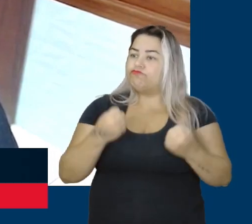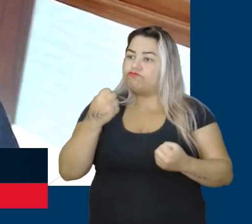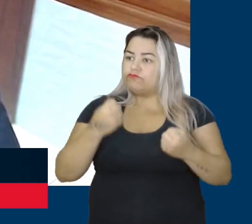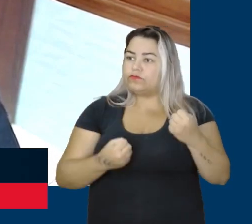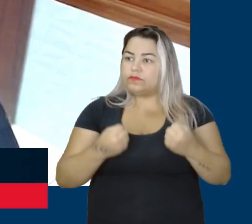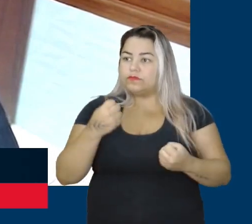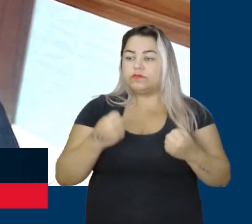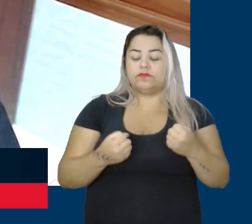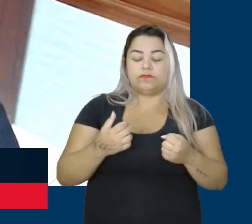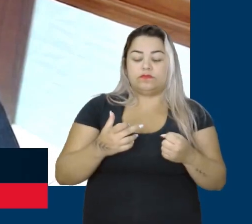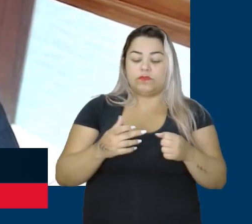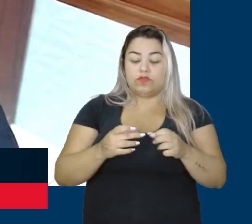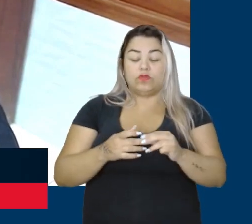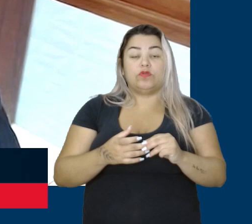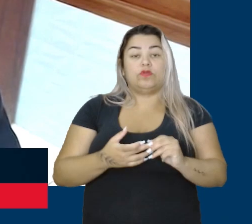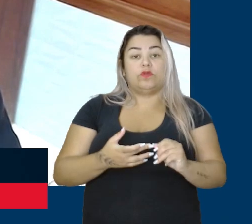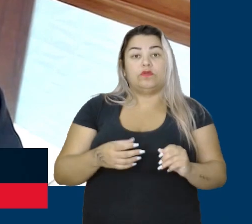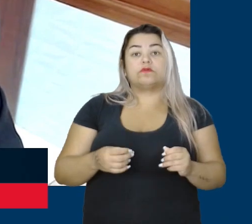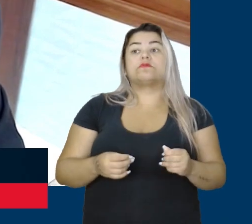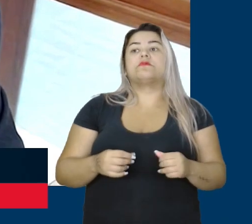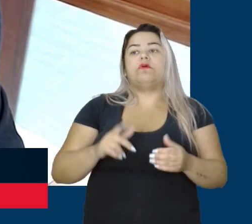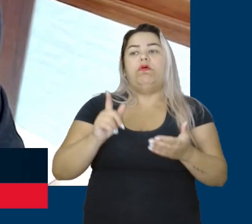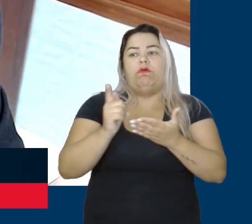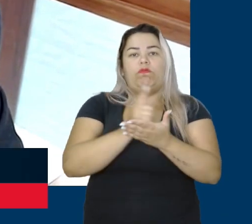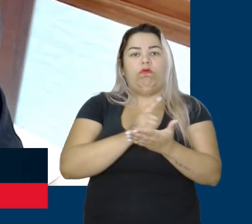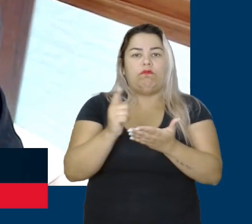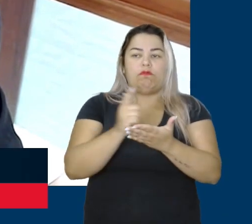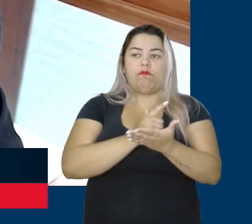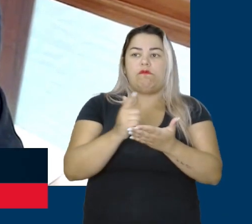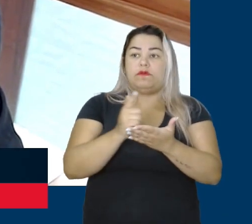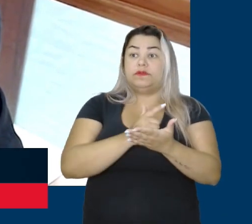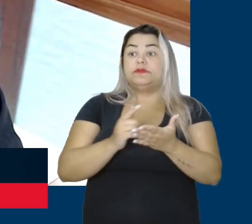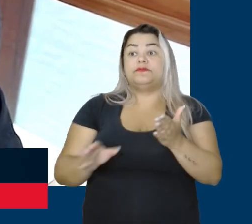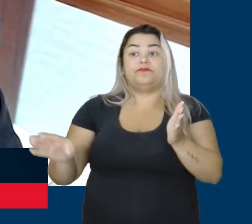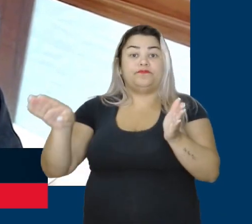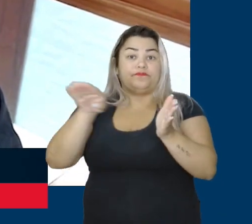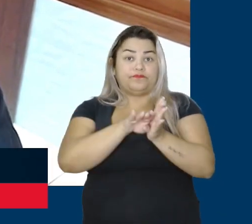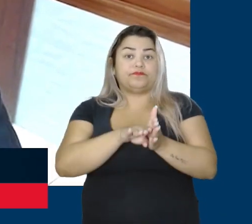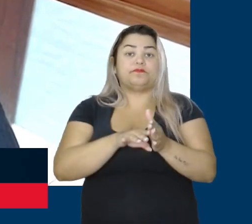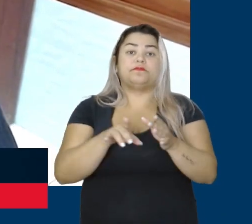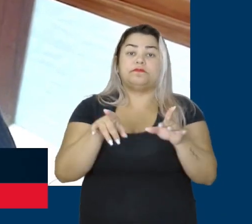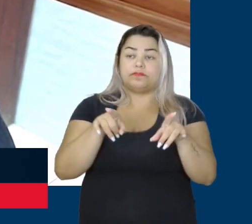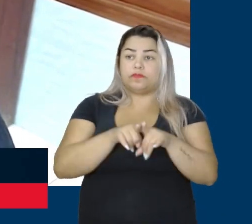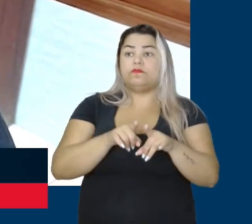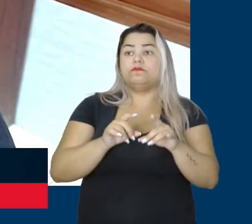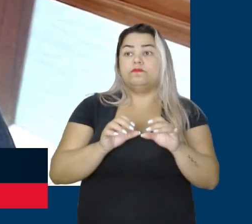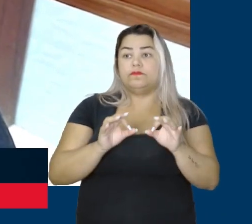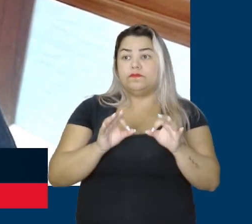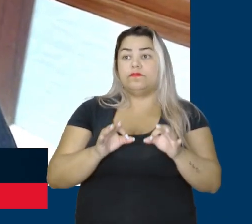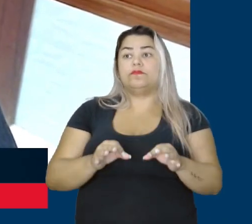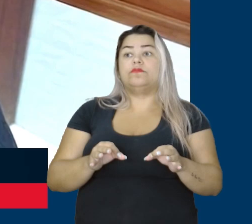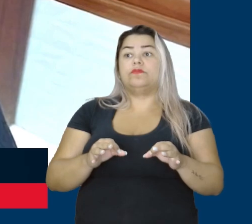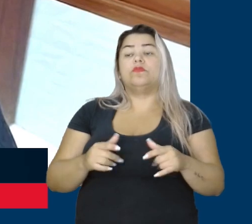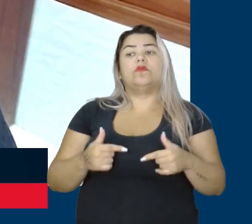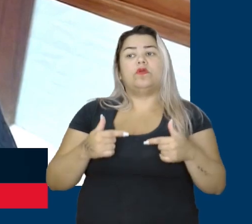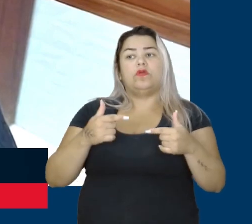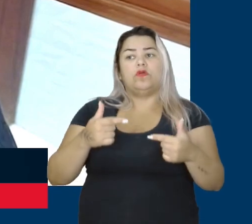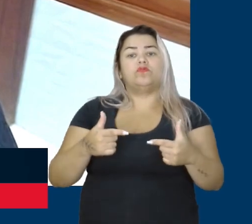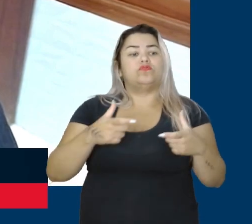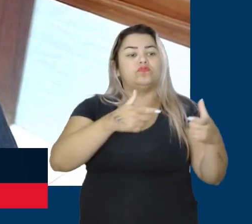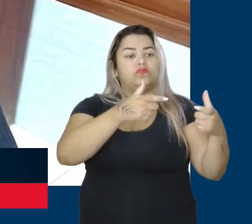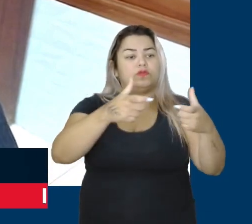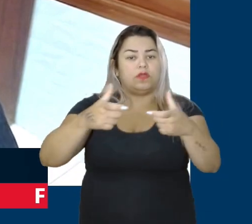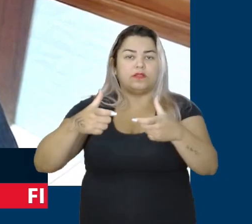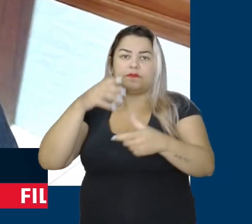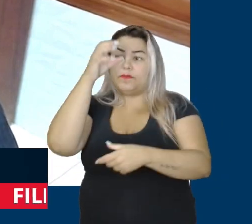A roupa, os livros, porque não é só chegar à faculdade, tem que chegar com condições de disputar os espaços,